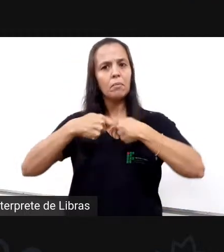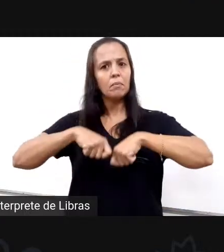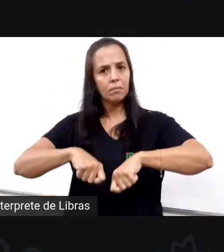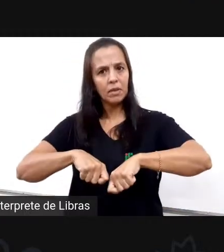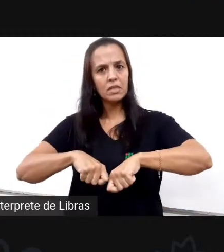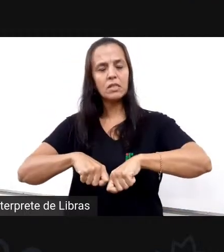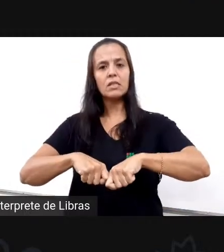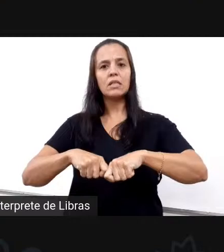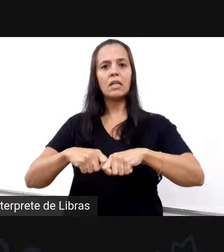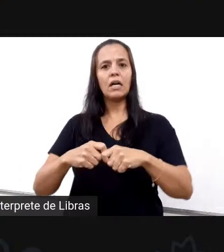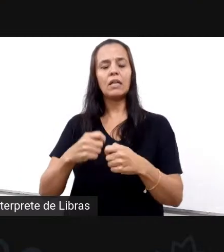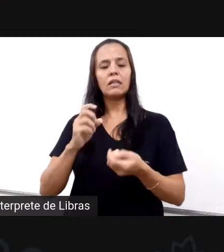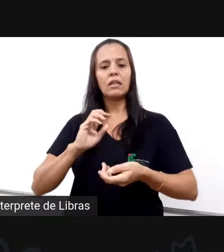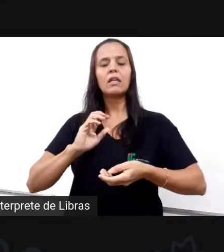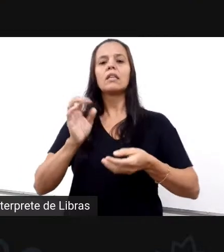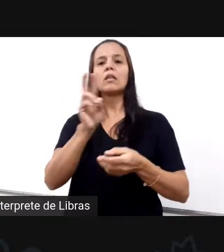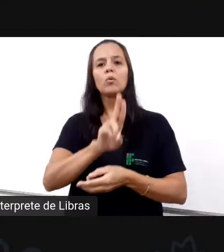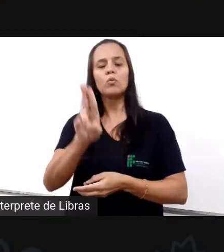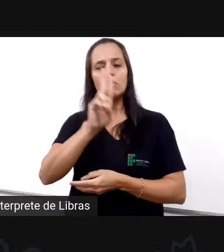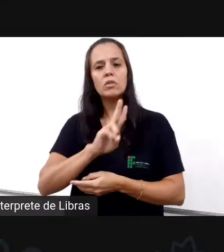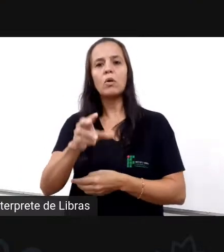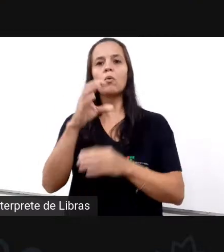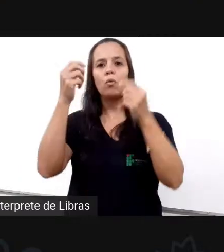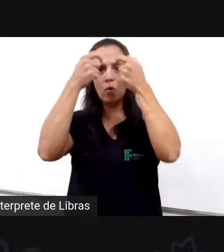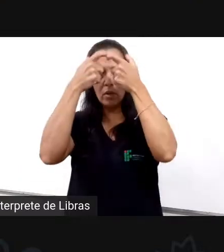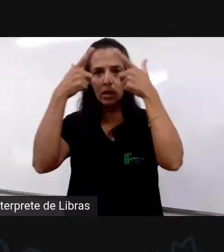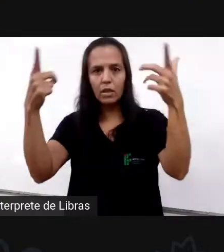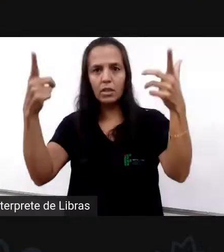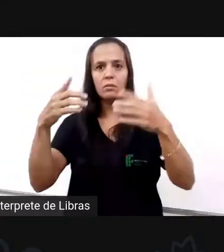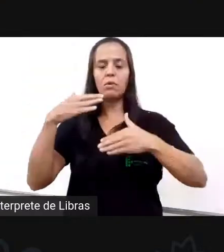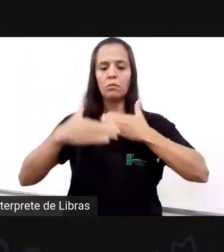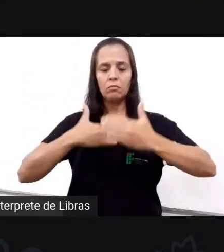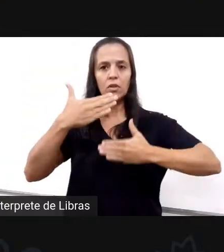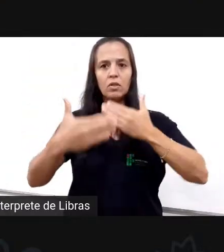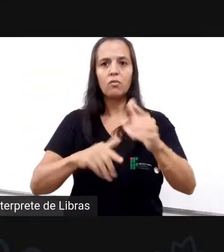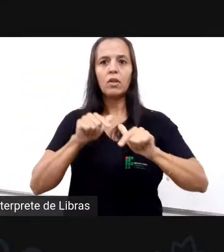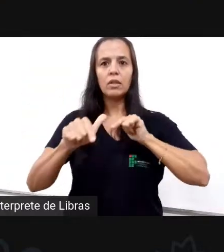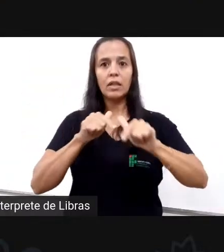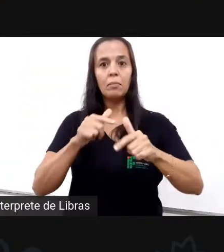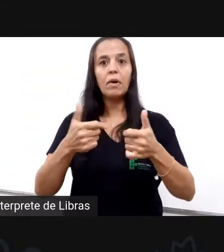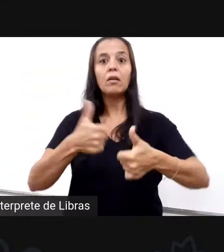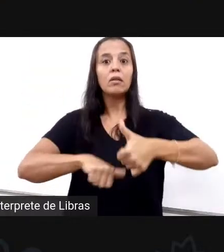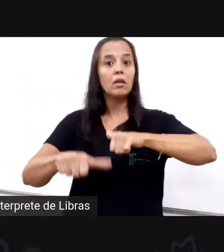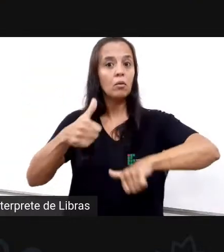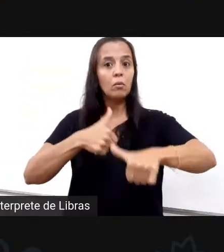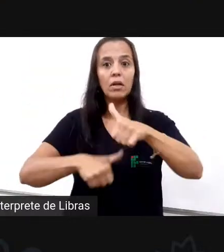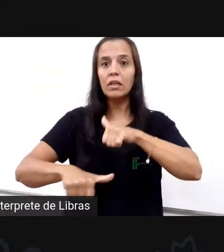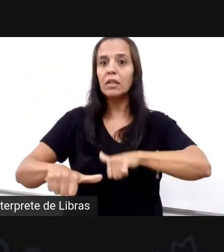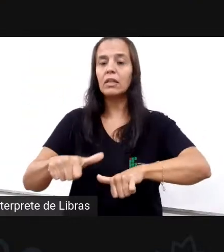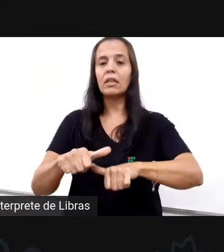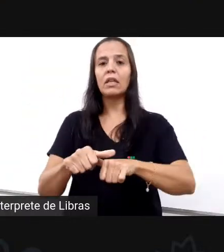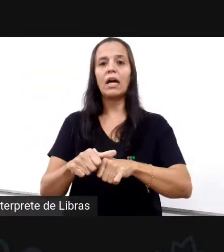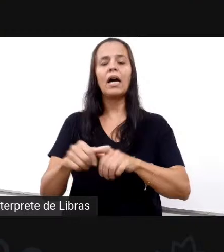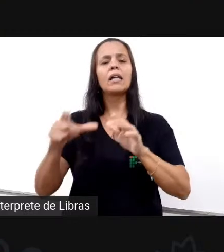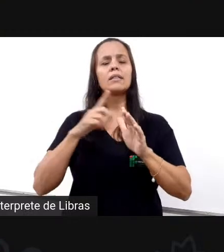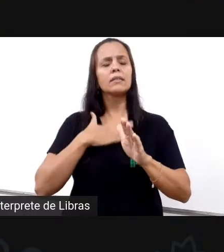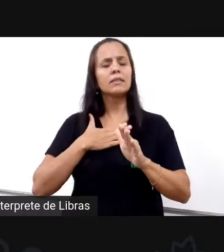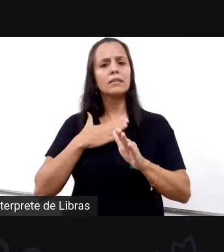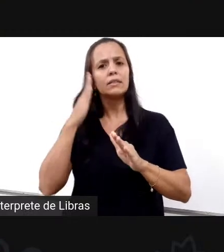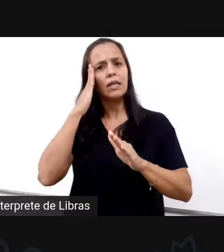e atividades administrativas e desenvolver o trabalho de planejamento e execução de programas voltados